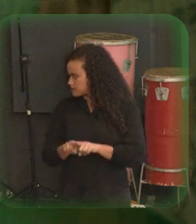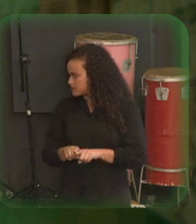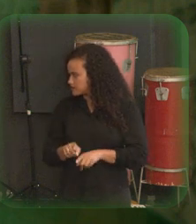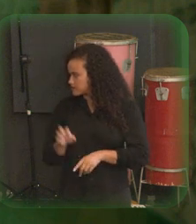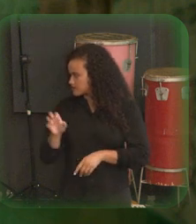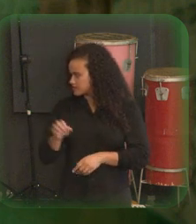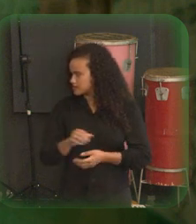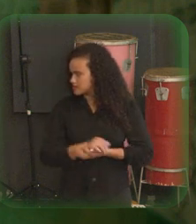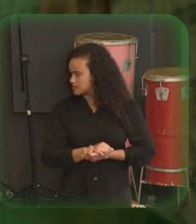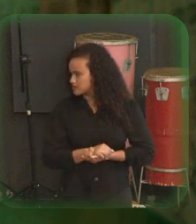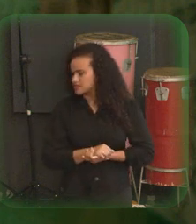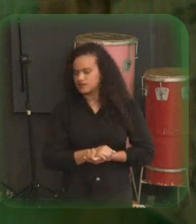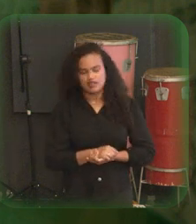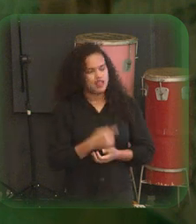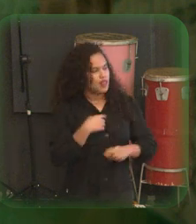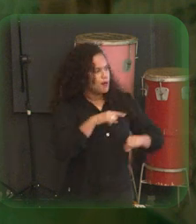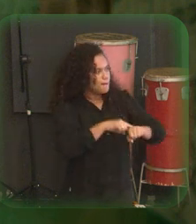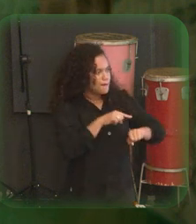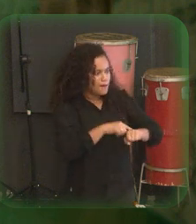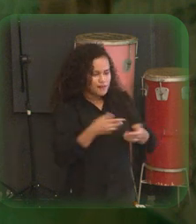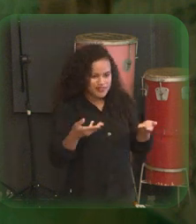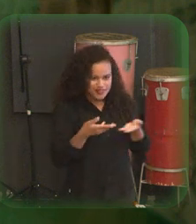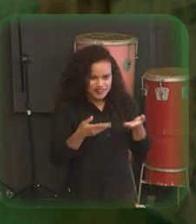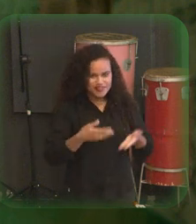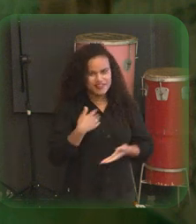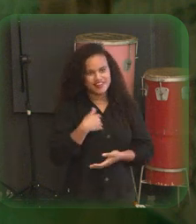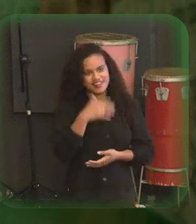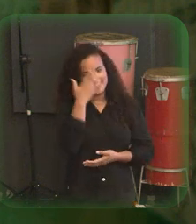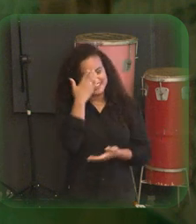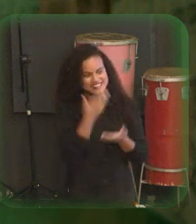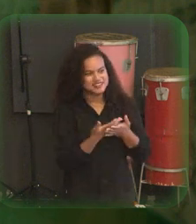Chegamos ao momento agora, acho que muita gente está esperando aqui, né?